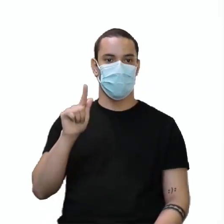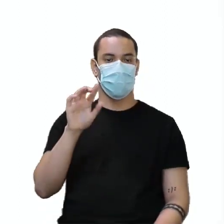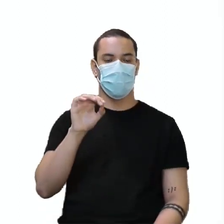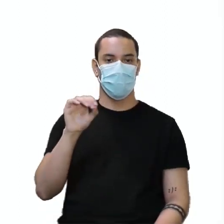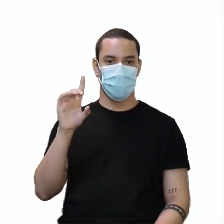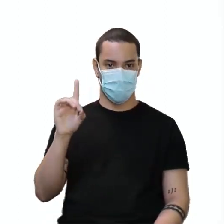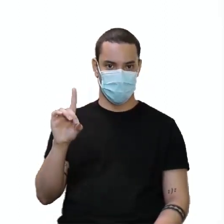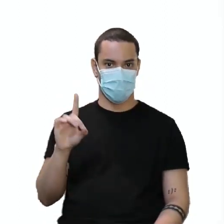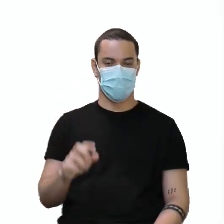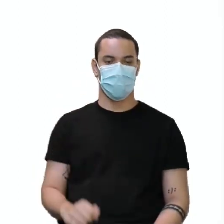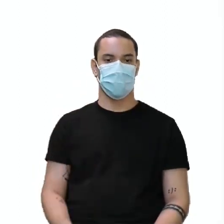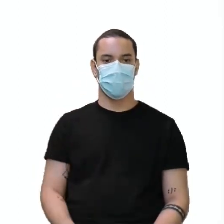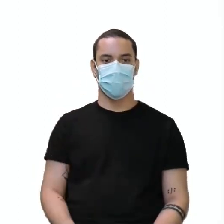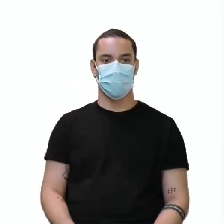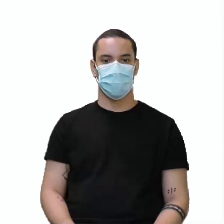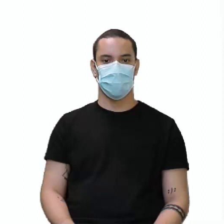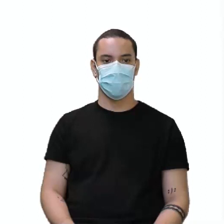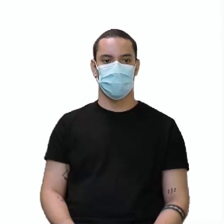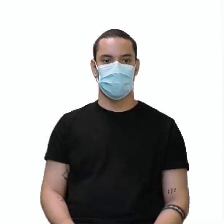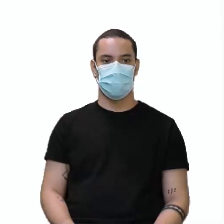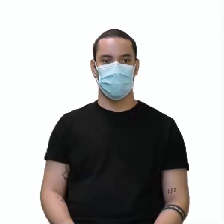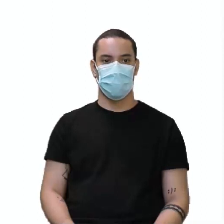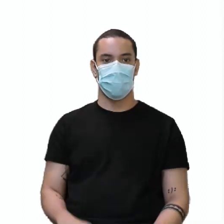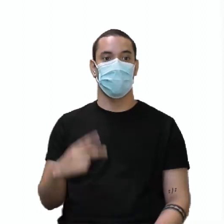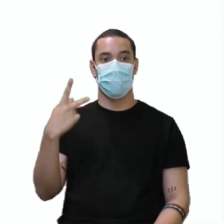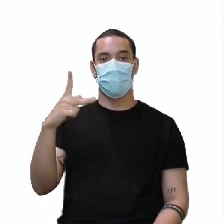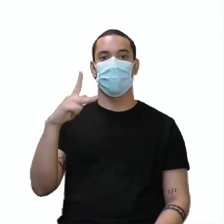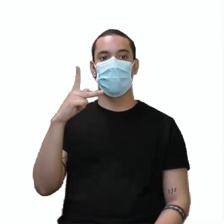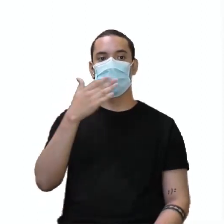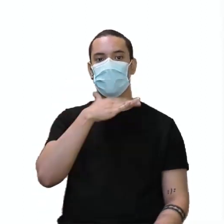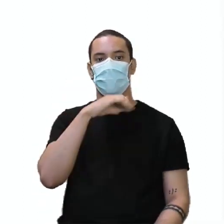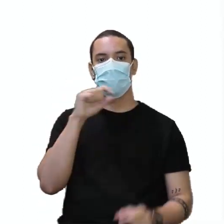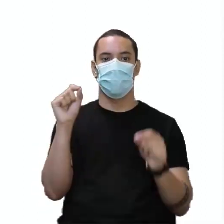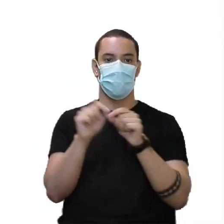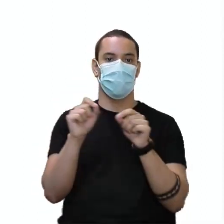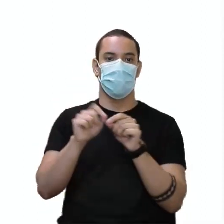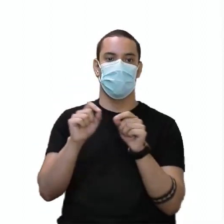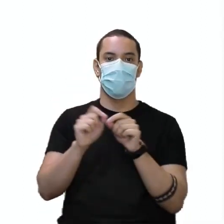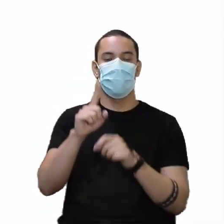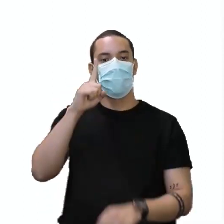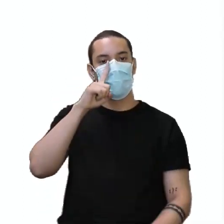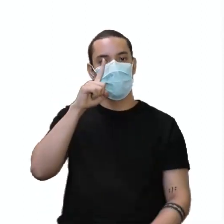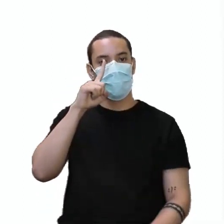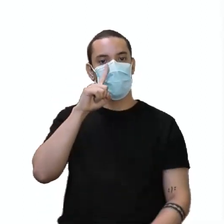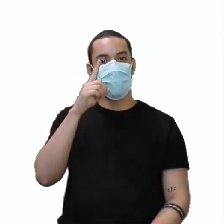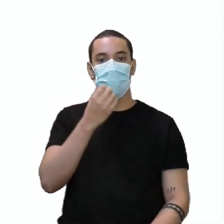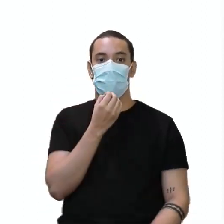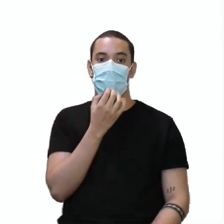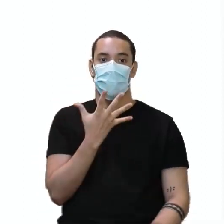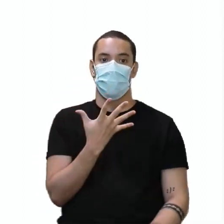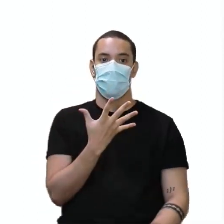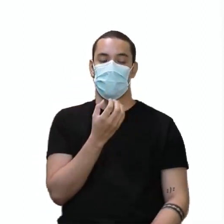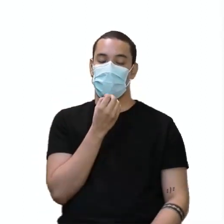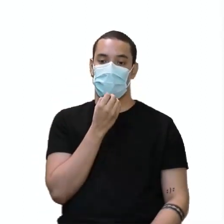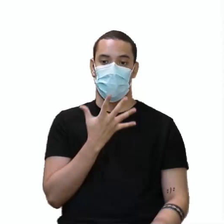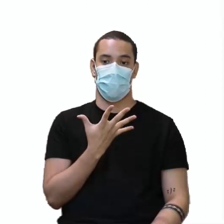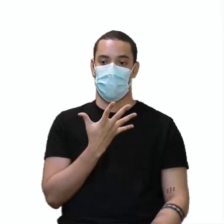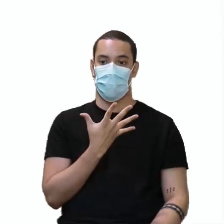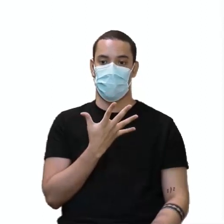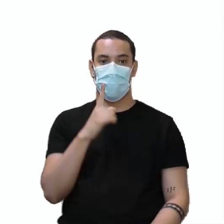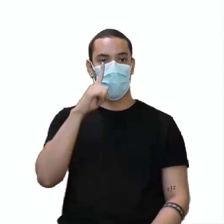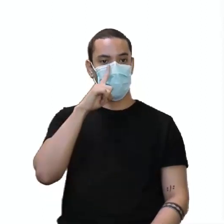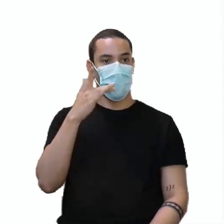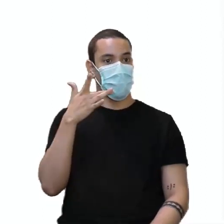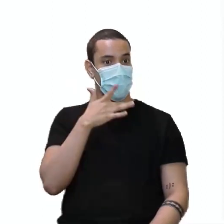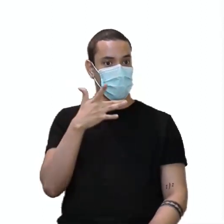makes good cookies. Seu pai faz bolachas boas, bolachinhas, né? Os